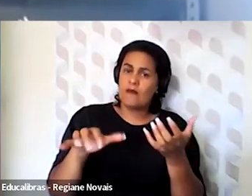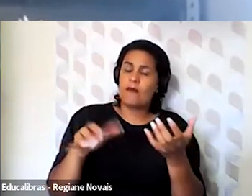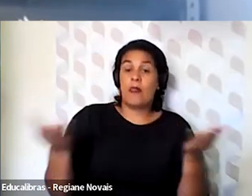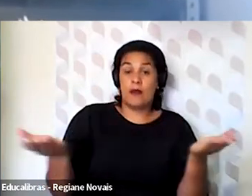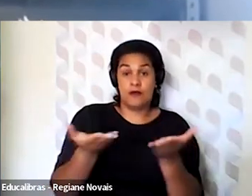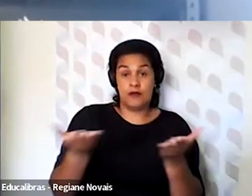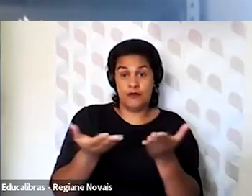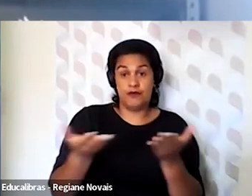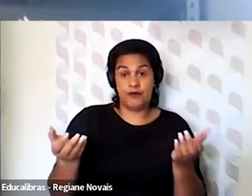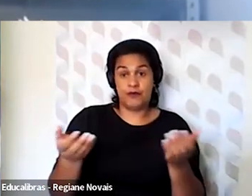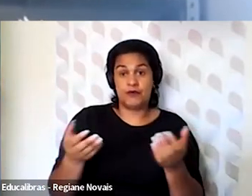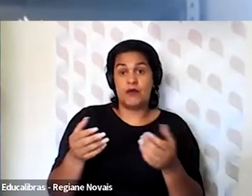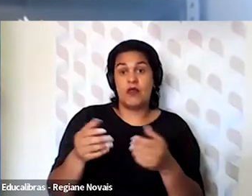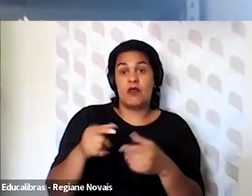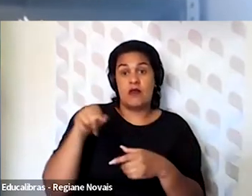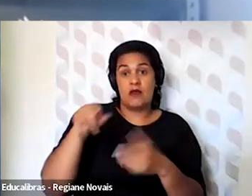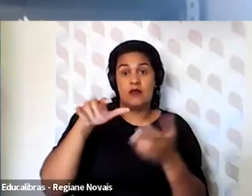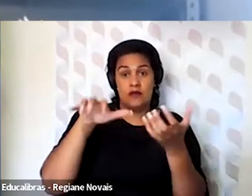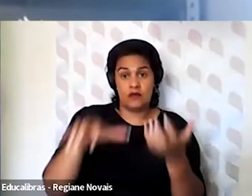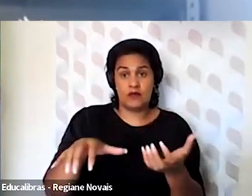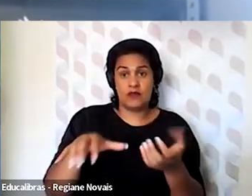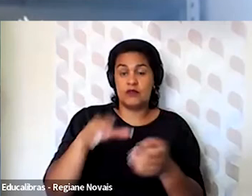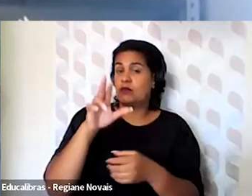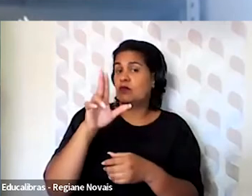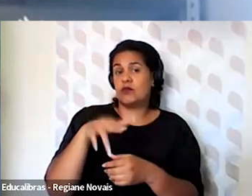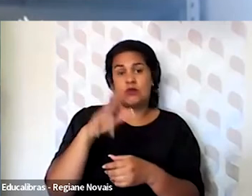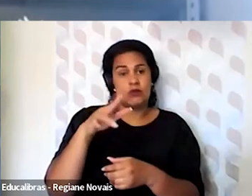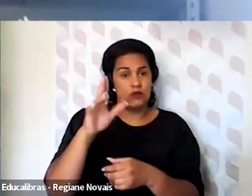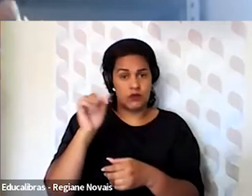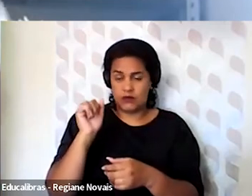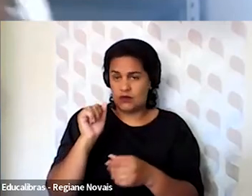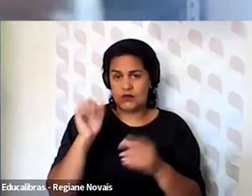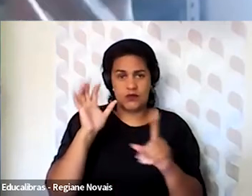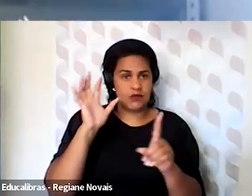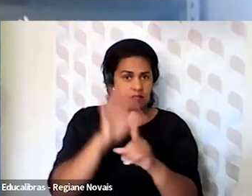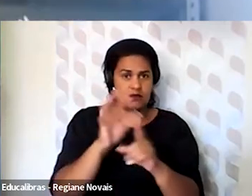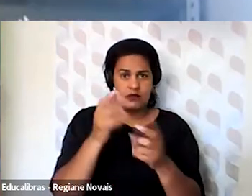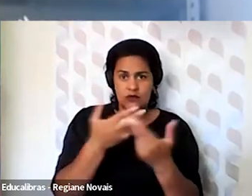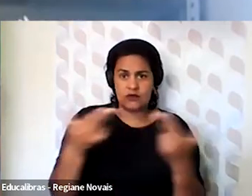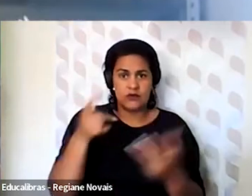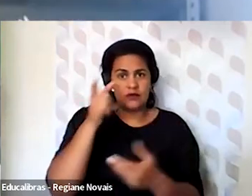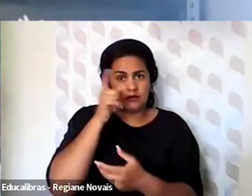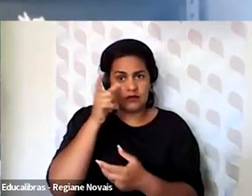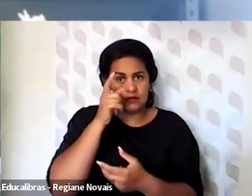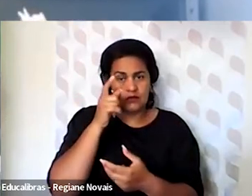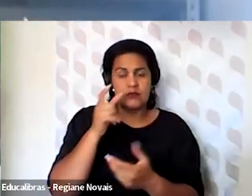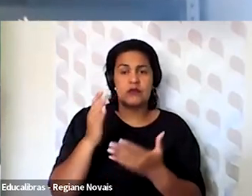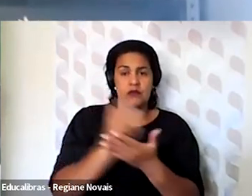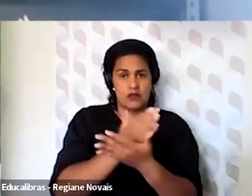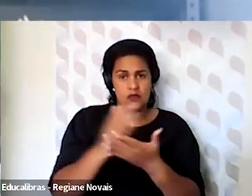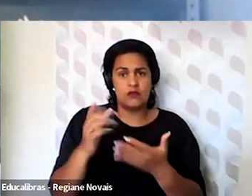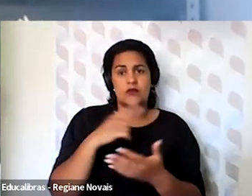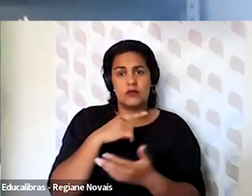aliás quase nunca, refletiu a diversidade do povo brasileiro, nem os interesses do povo brasileiro, salvo raras exceções, né? E